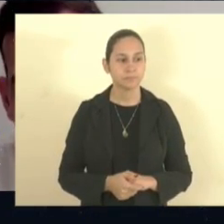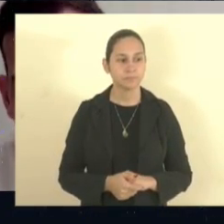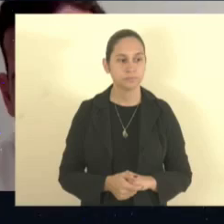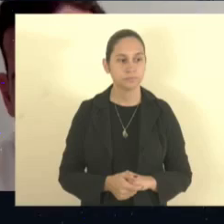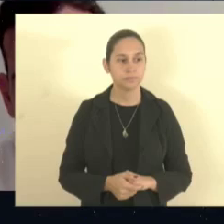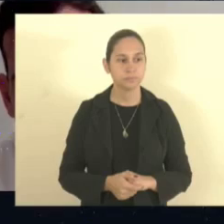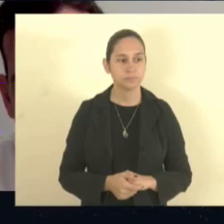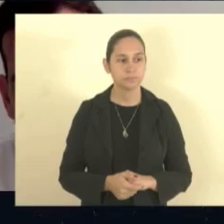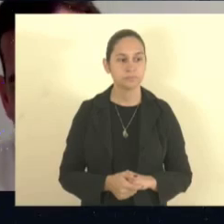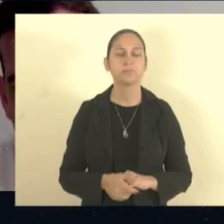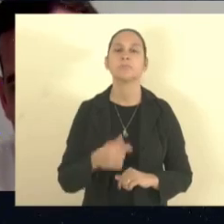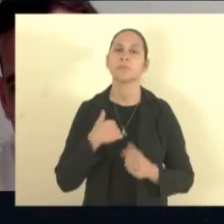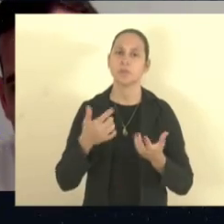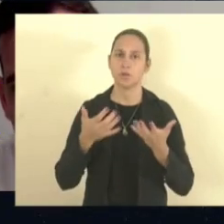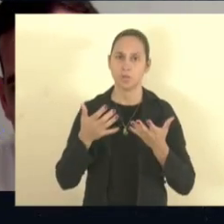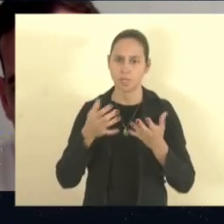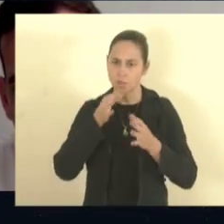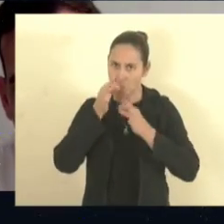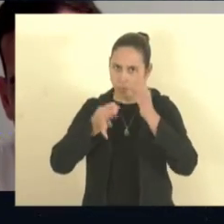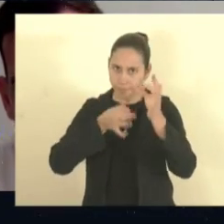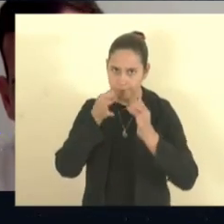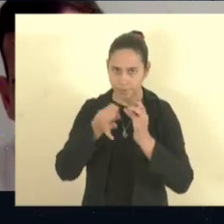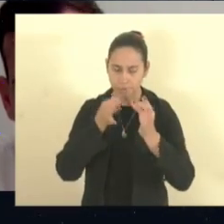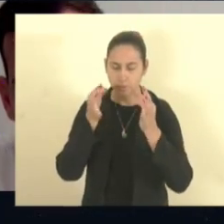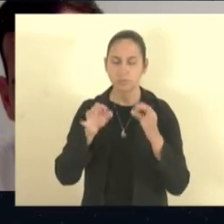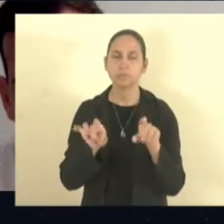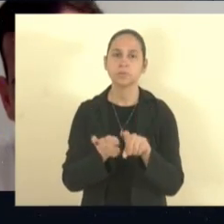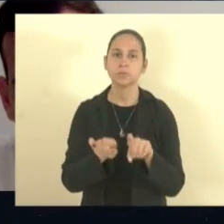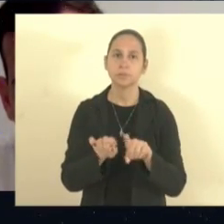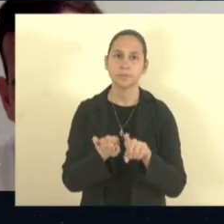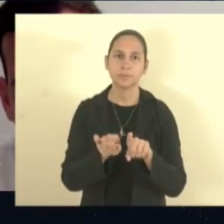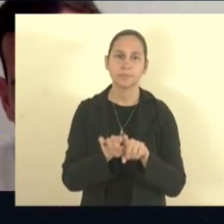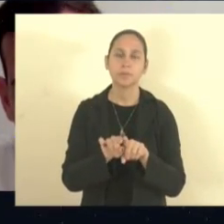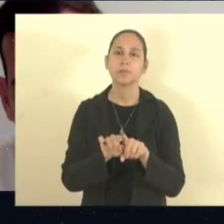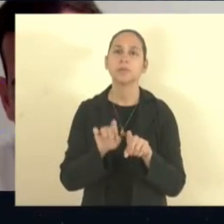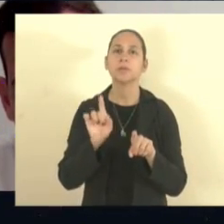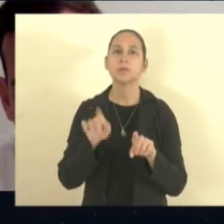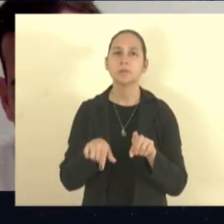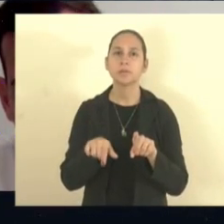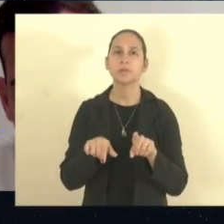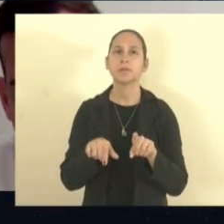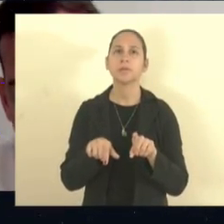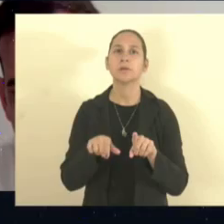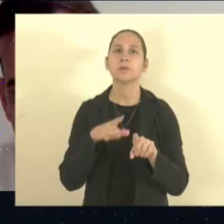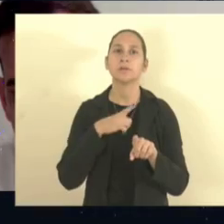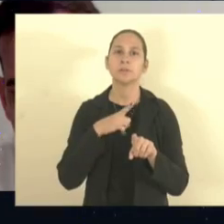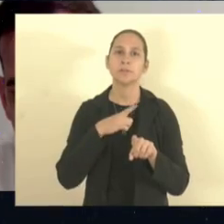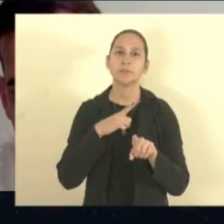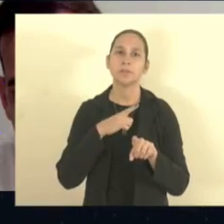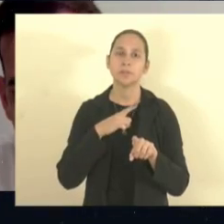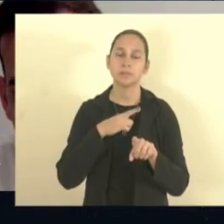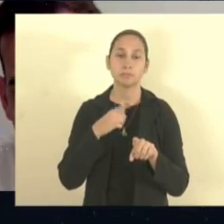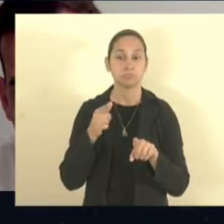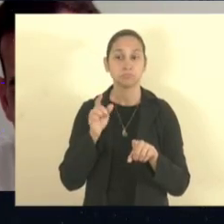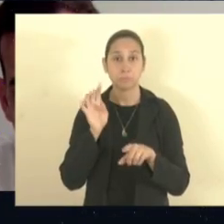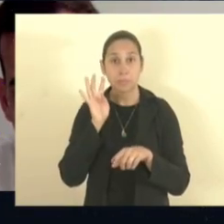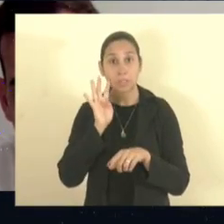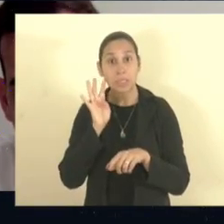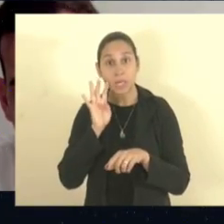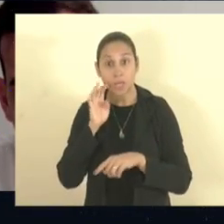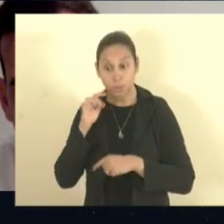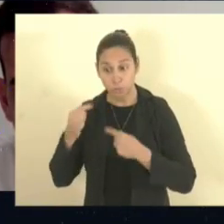coisa. Eu quero externar também minha opinião sobre essa situação, que acabou gerando uma situação bacana,